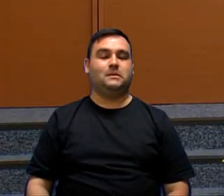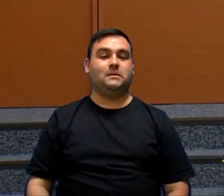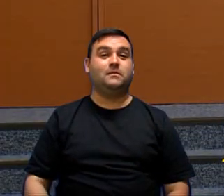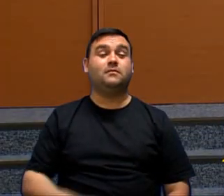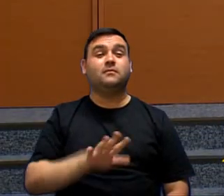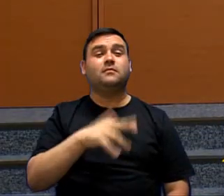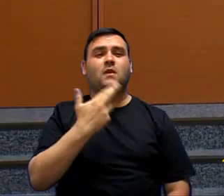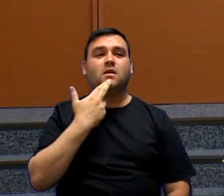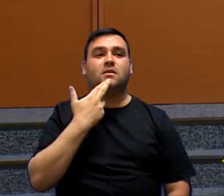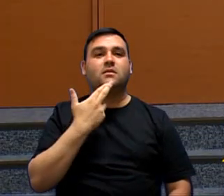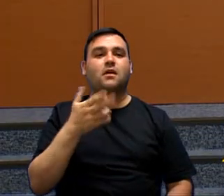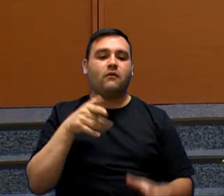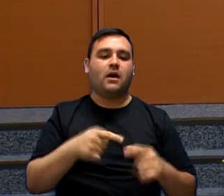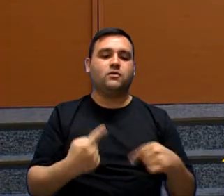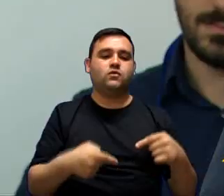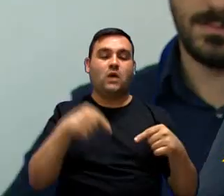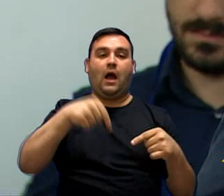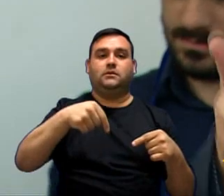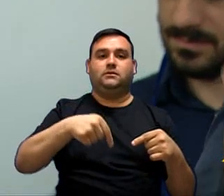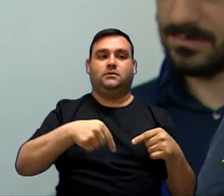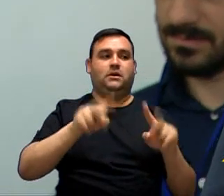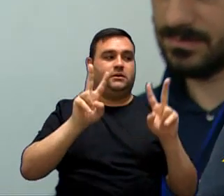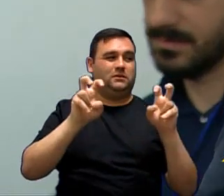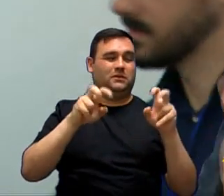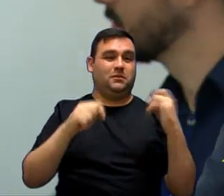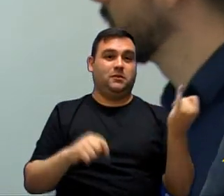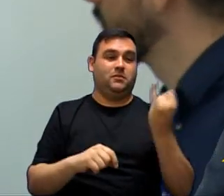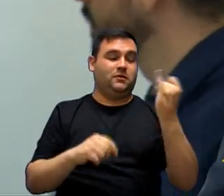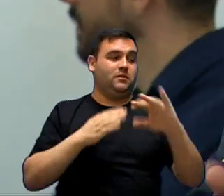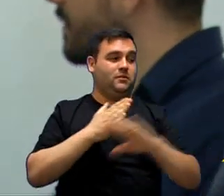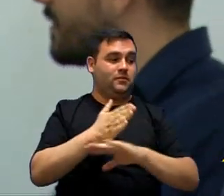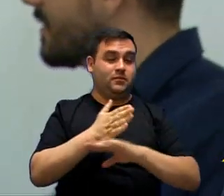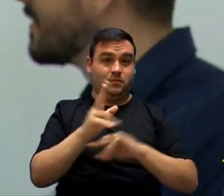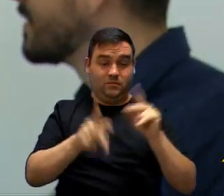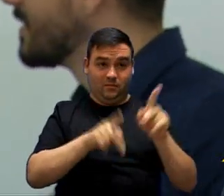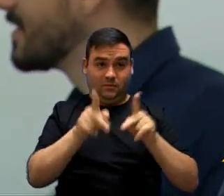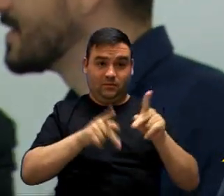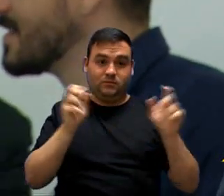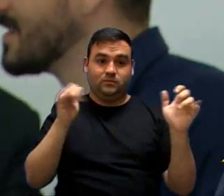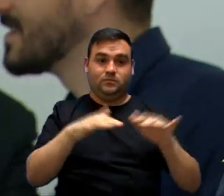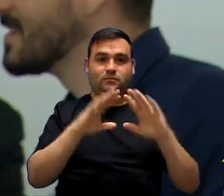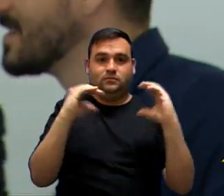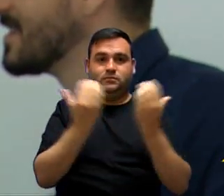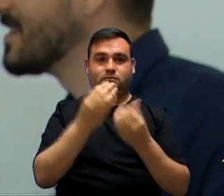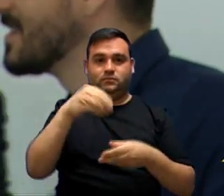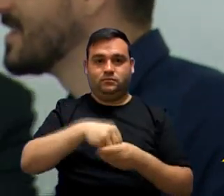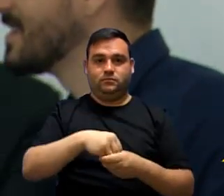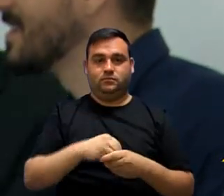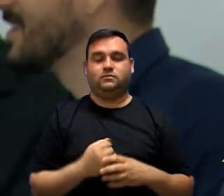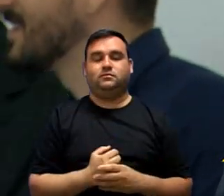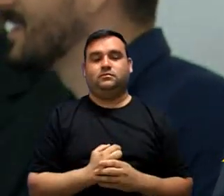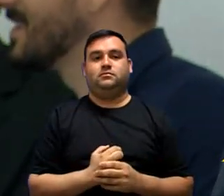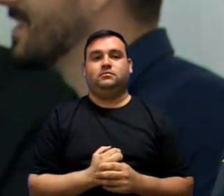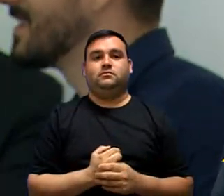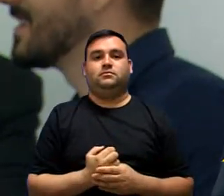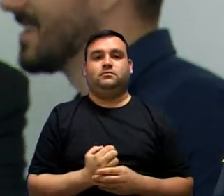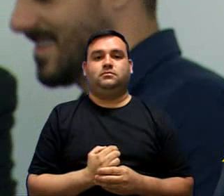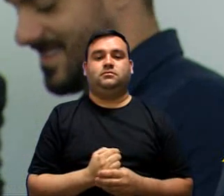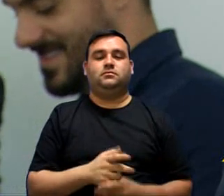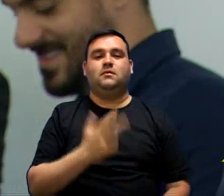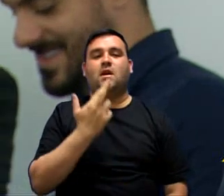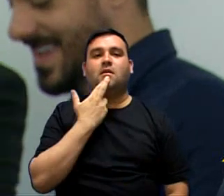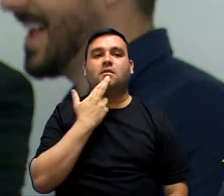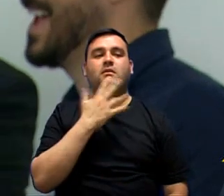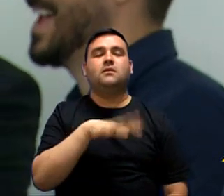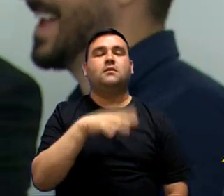Vereador Manga, eu gostaria que o senhor participasse da discussão aqui de um tema importante, que é a participação popular nesse plenário, por gentileza.